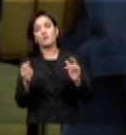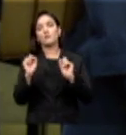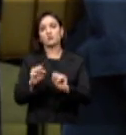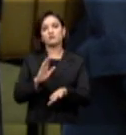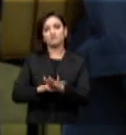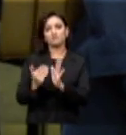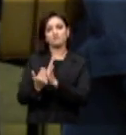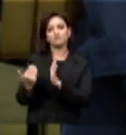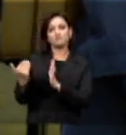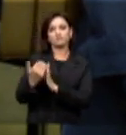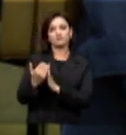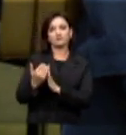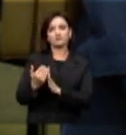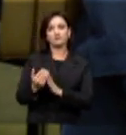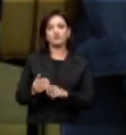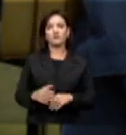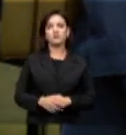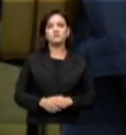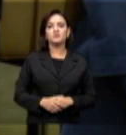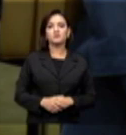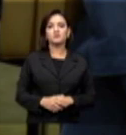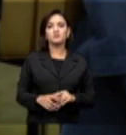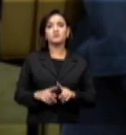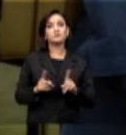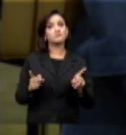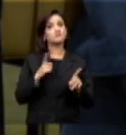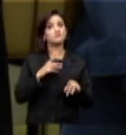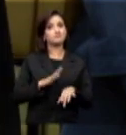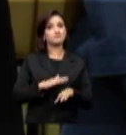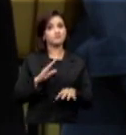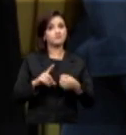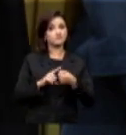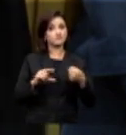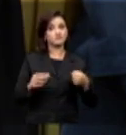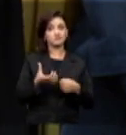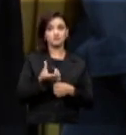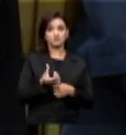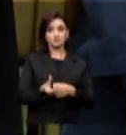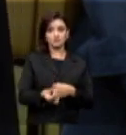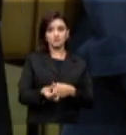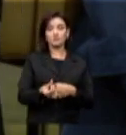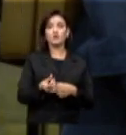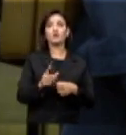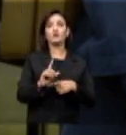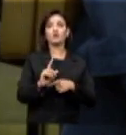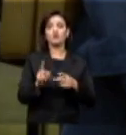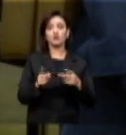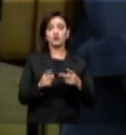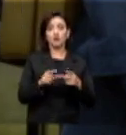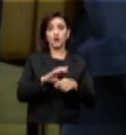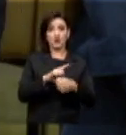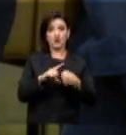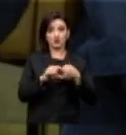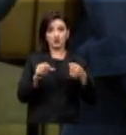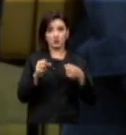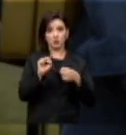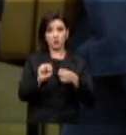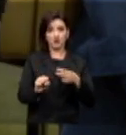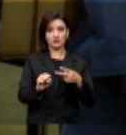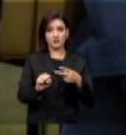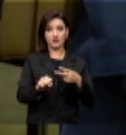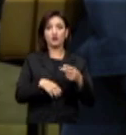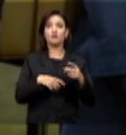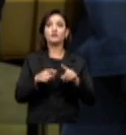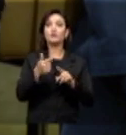Mas não para no artigo 6º. A lei prossegue no artigo 8º, dando